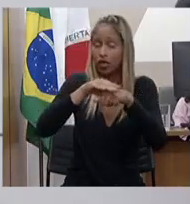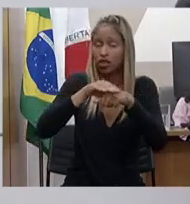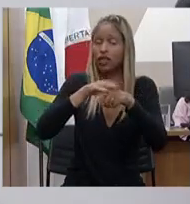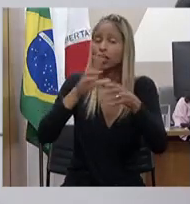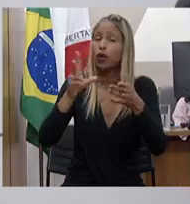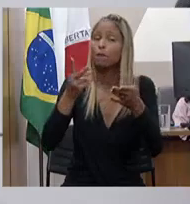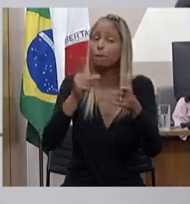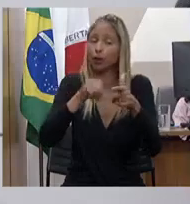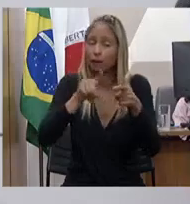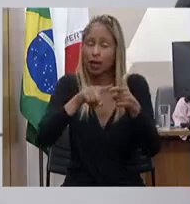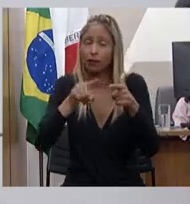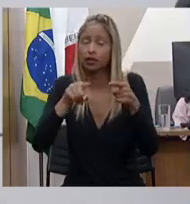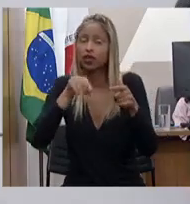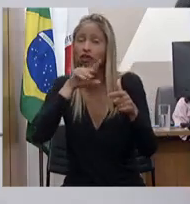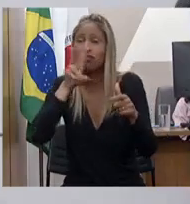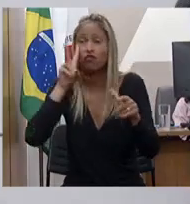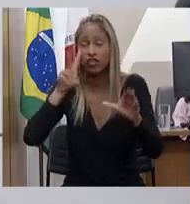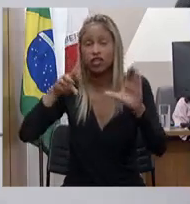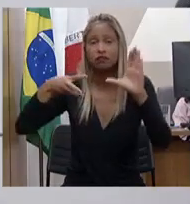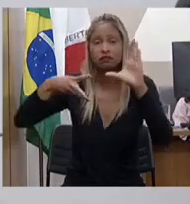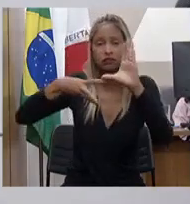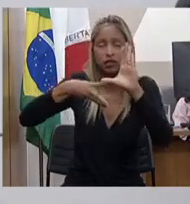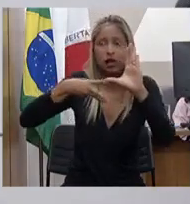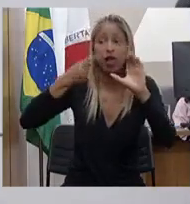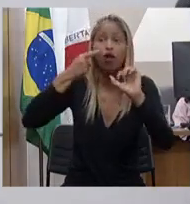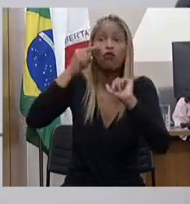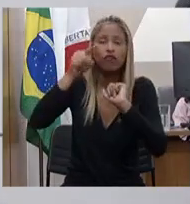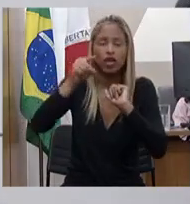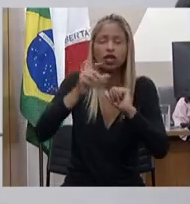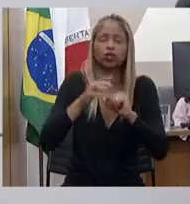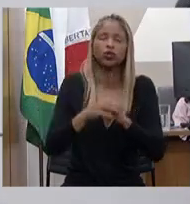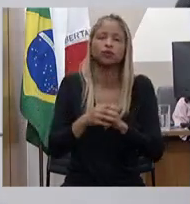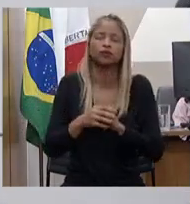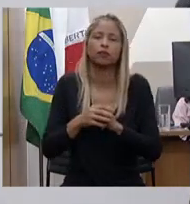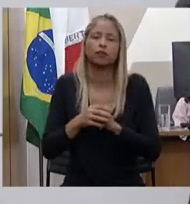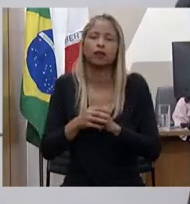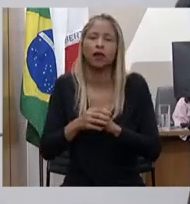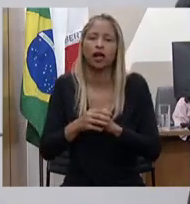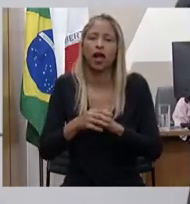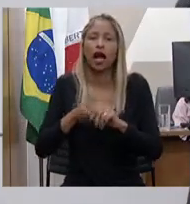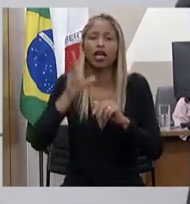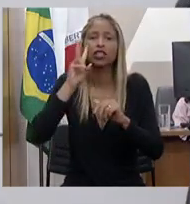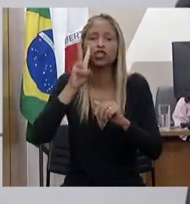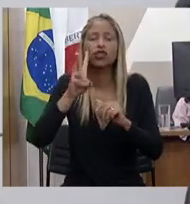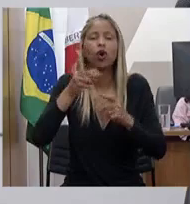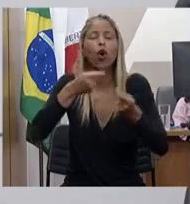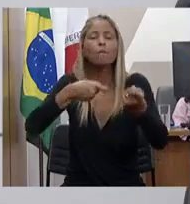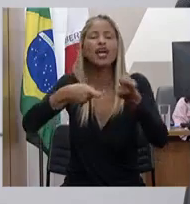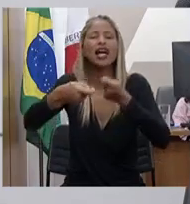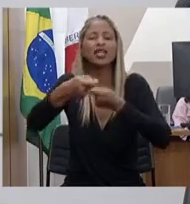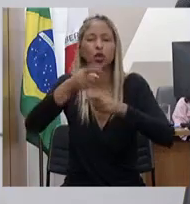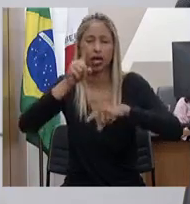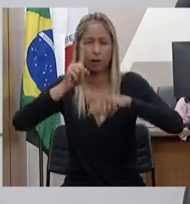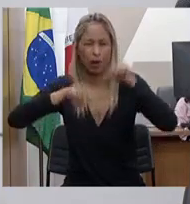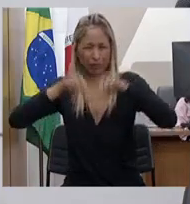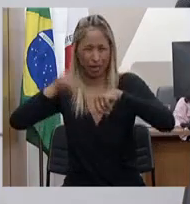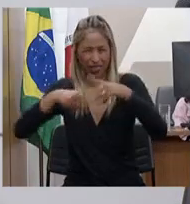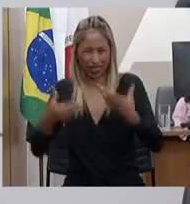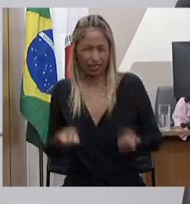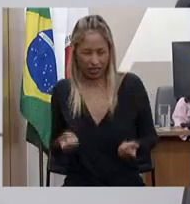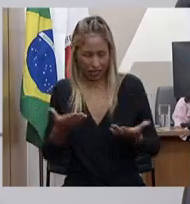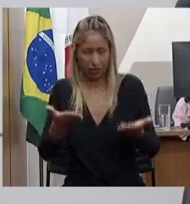cruel com a gente que eu vi isso na Cemig beijo nos bancários e a gente vira tipo uma mercadoria nosso trabalhador trabalhadora sabe